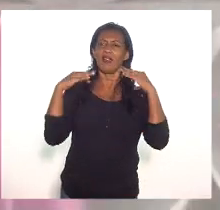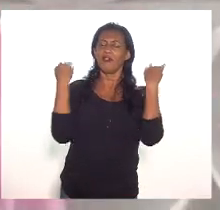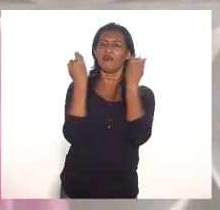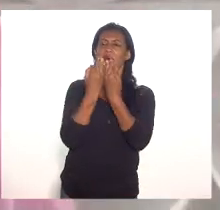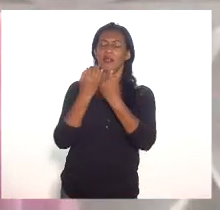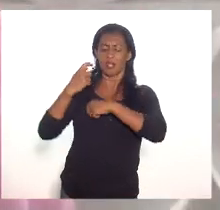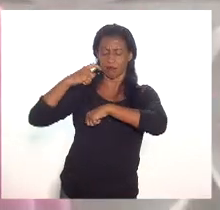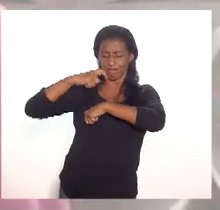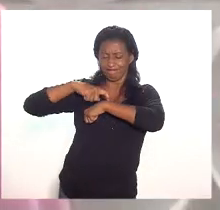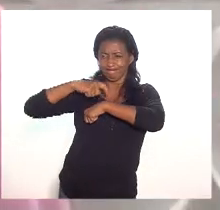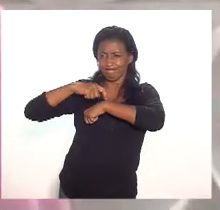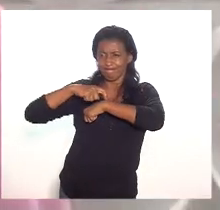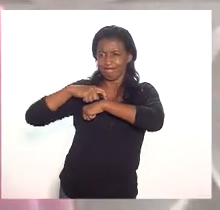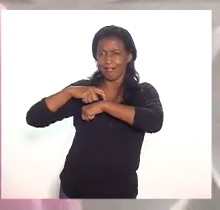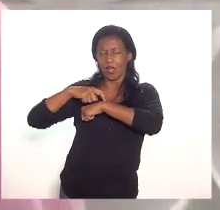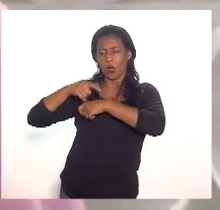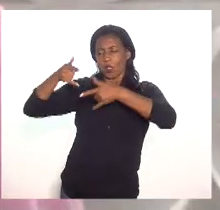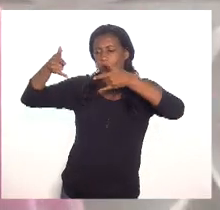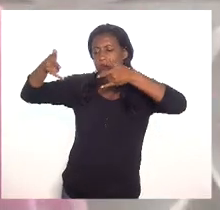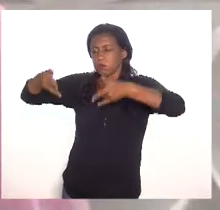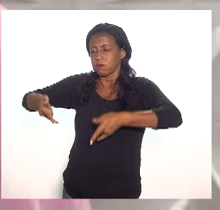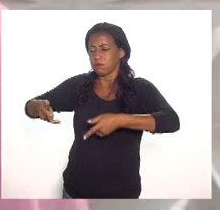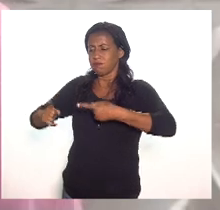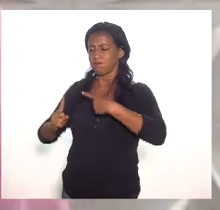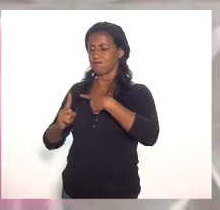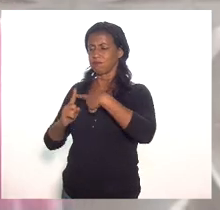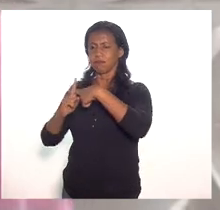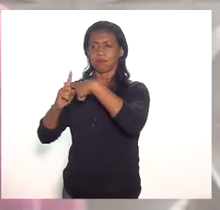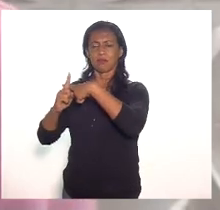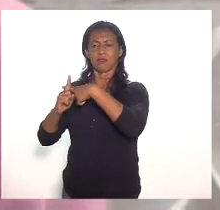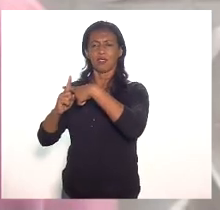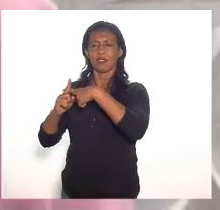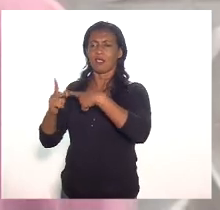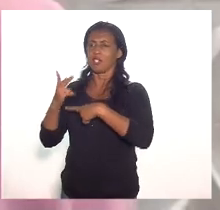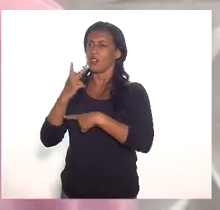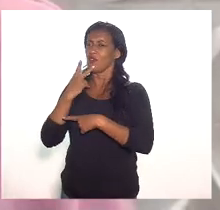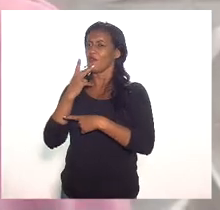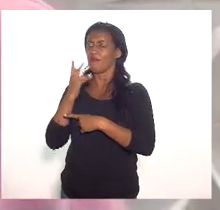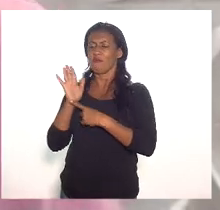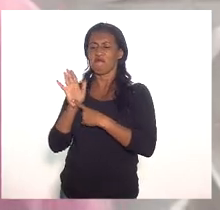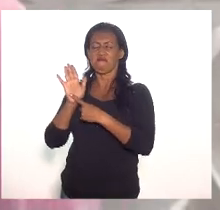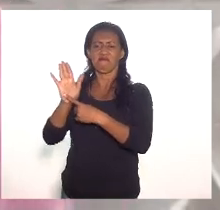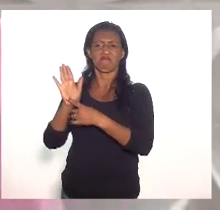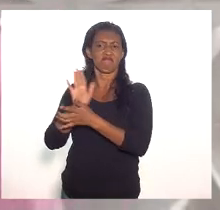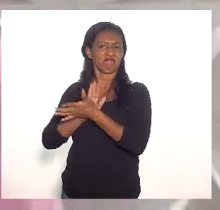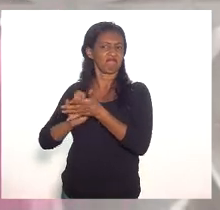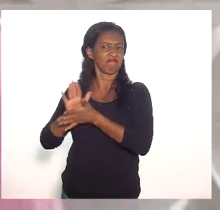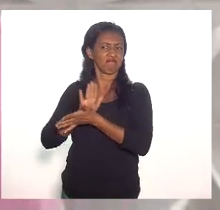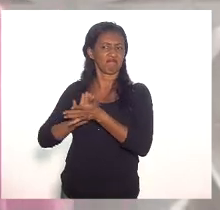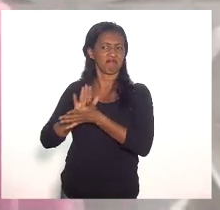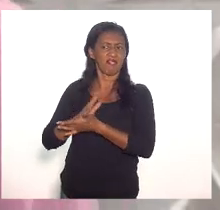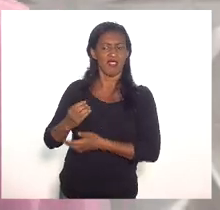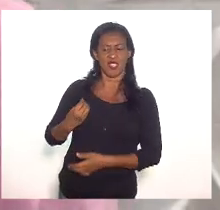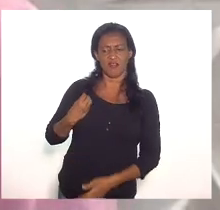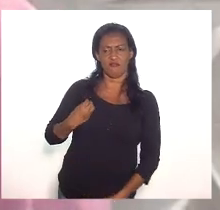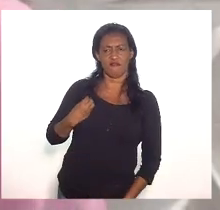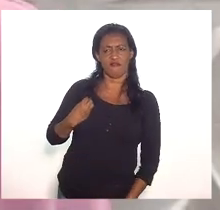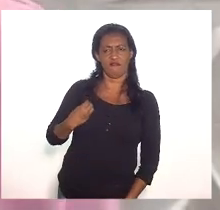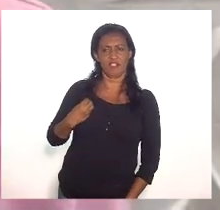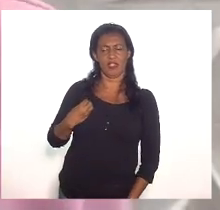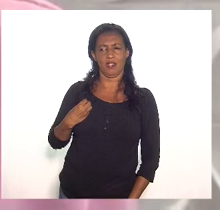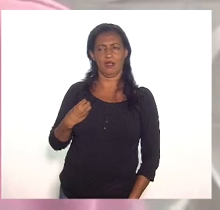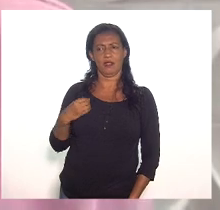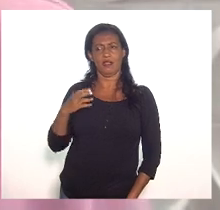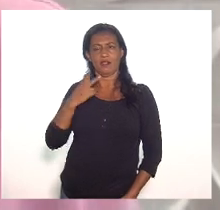no momento do sepultamento, não deixar qualquer indicativo da orientação sexual